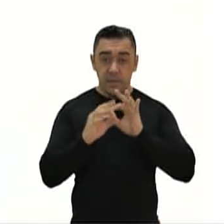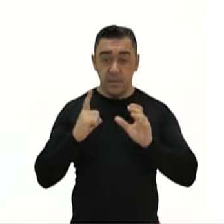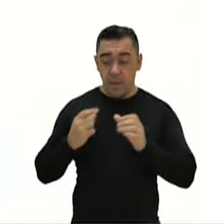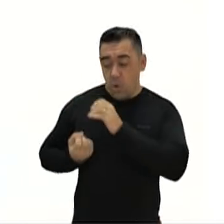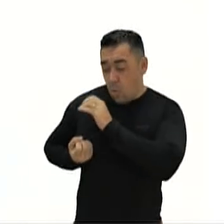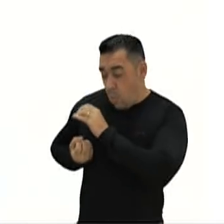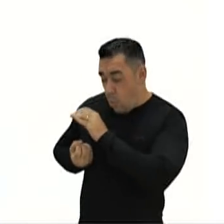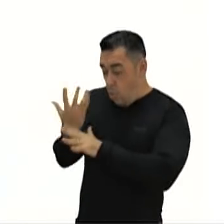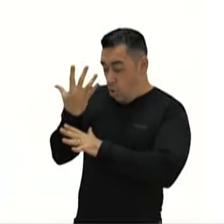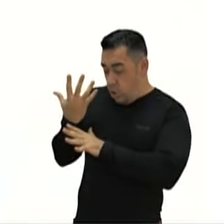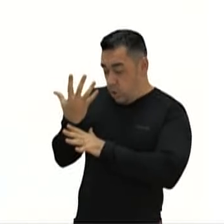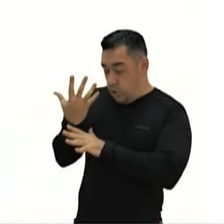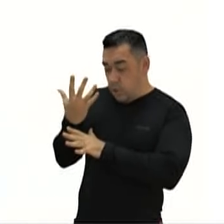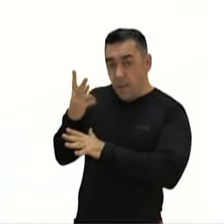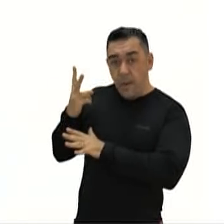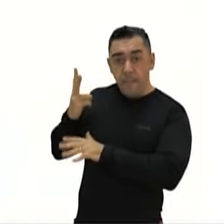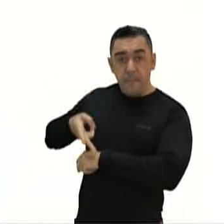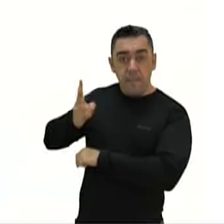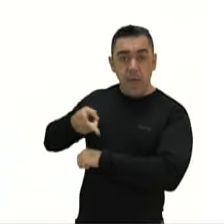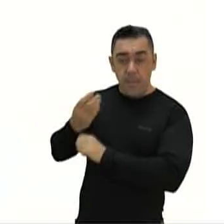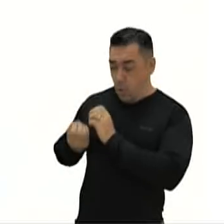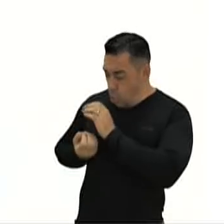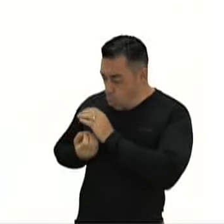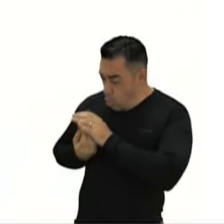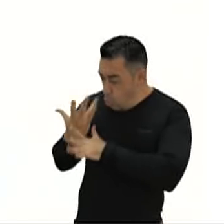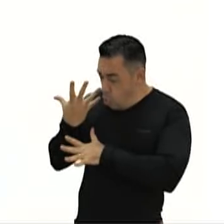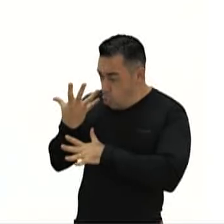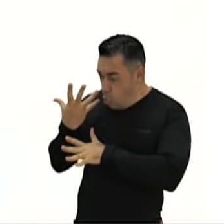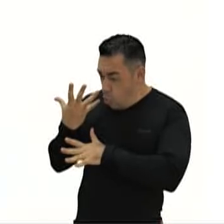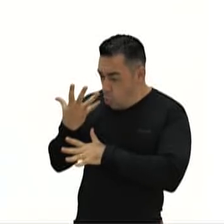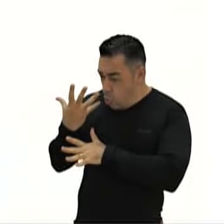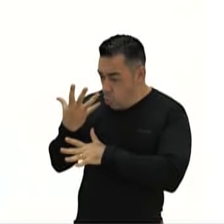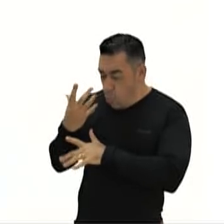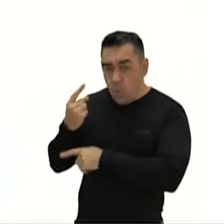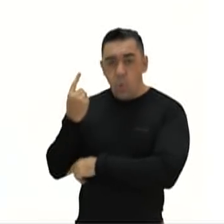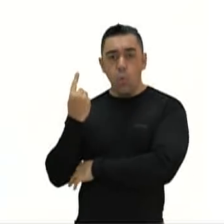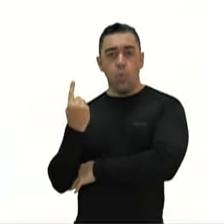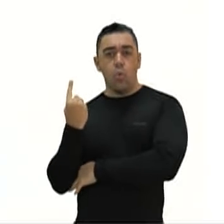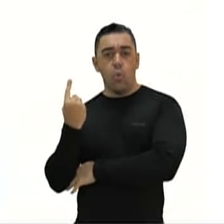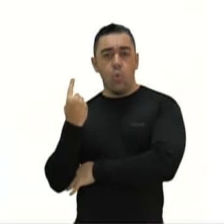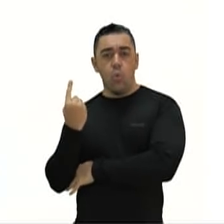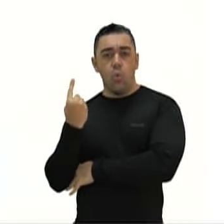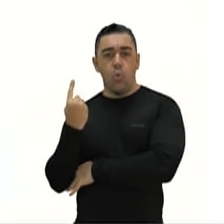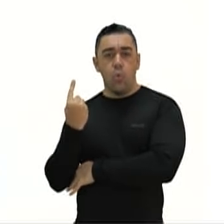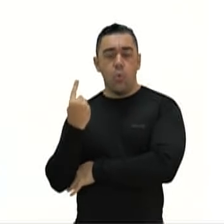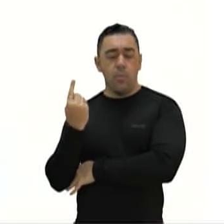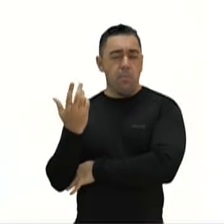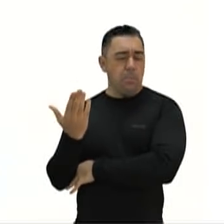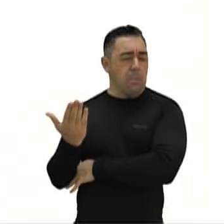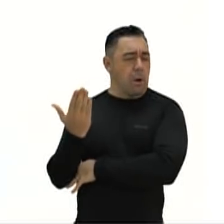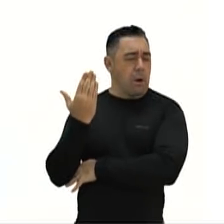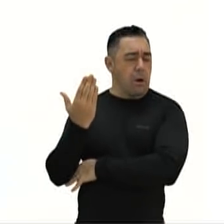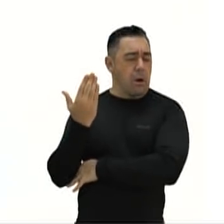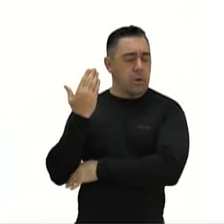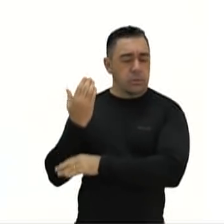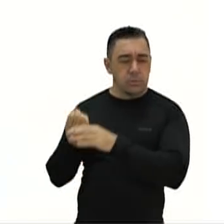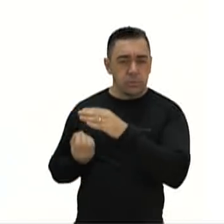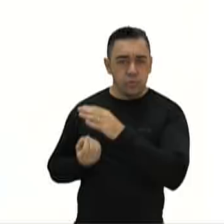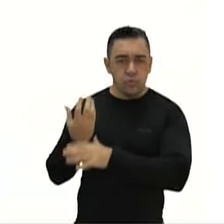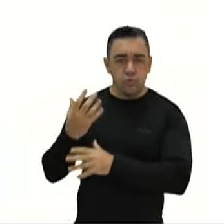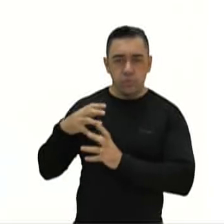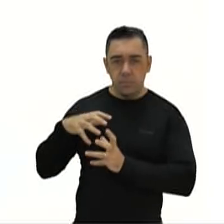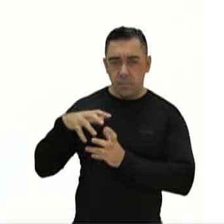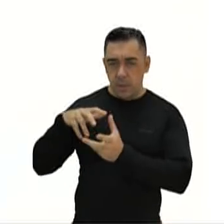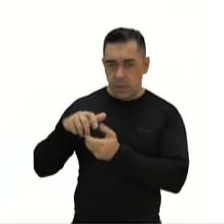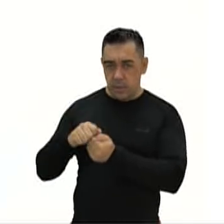origem comum. Todos os seres vivos se originam de um único que surgiu lá no nosso planeta